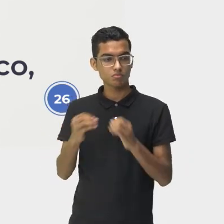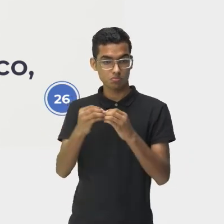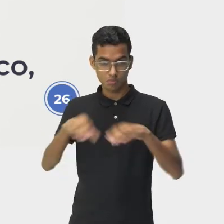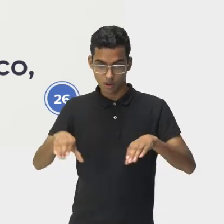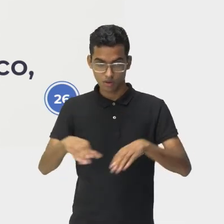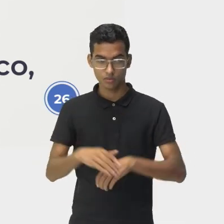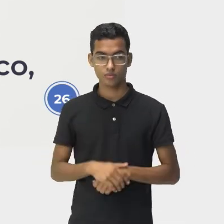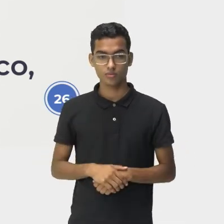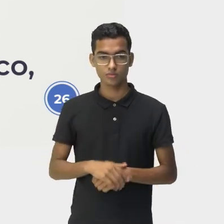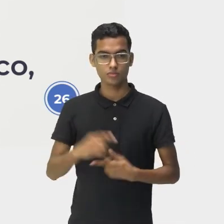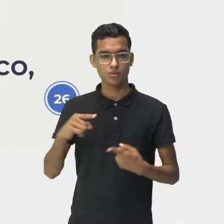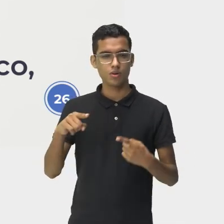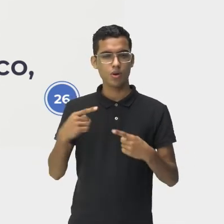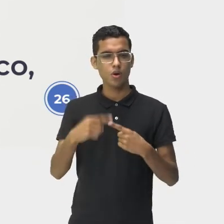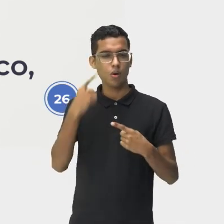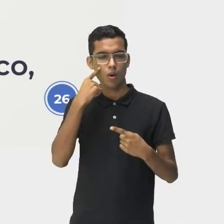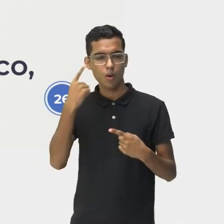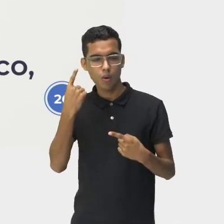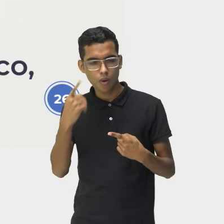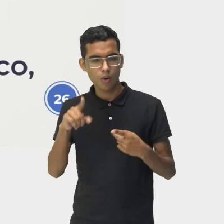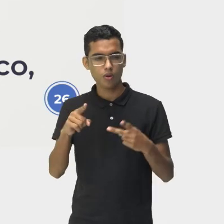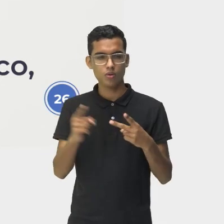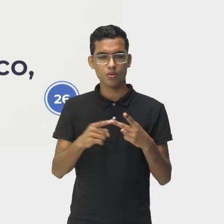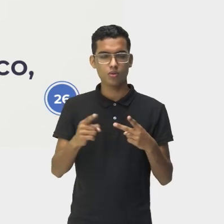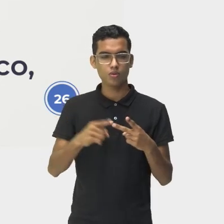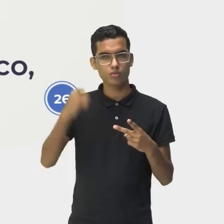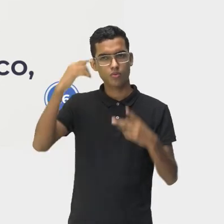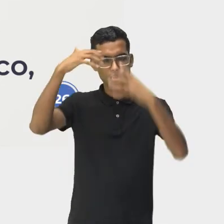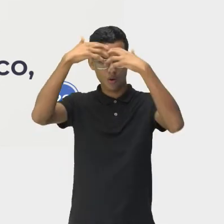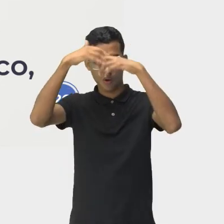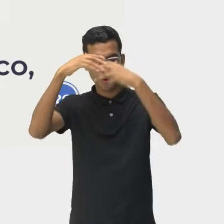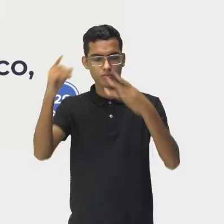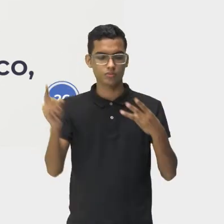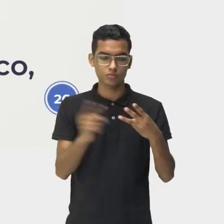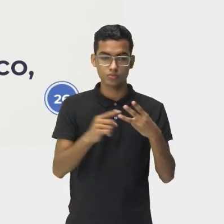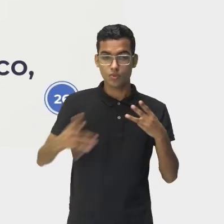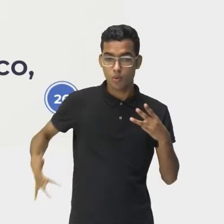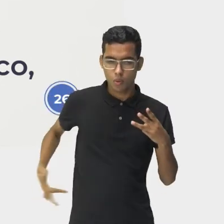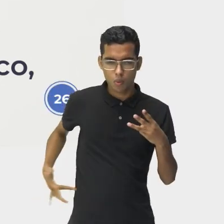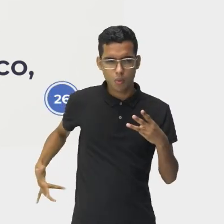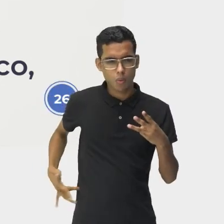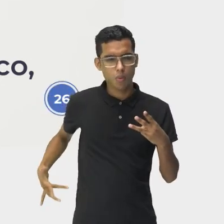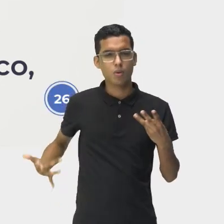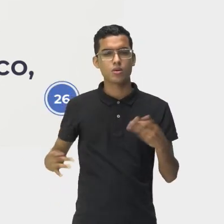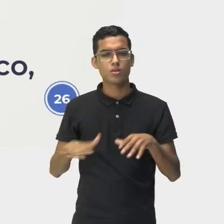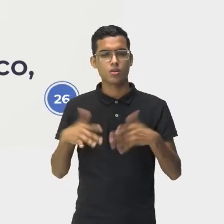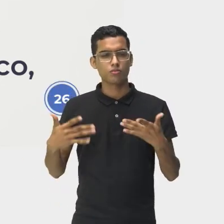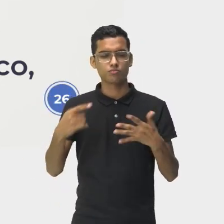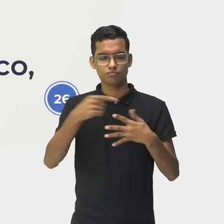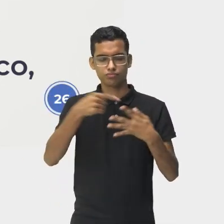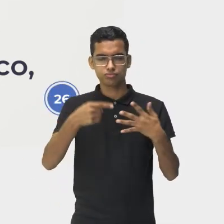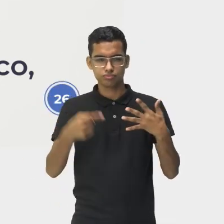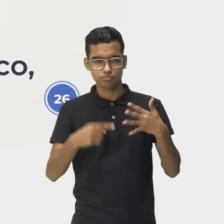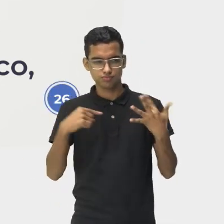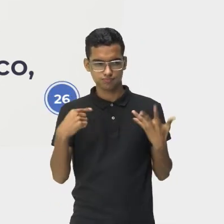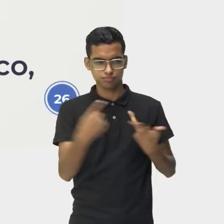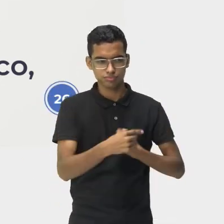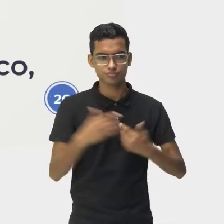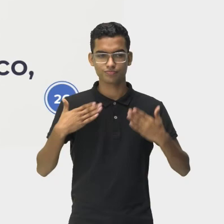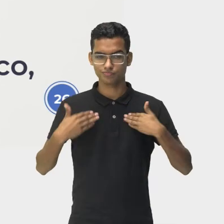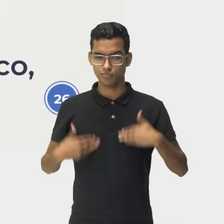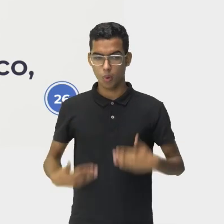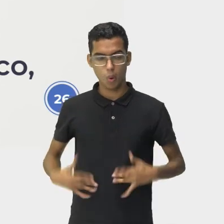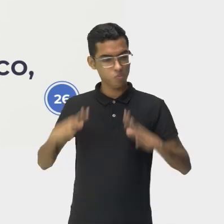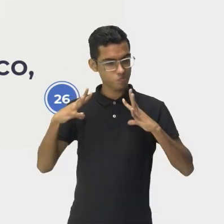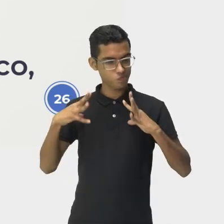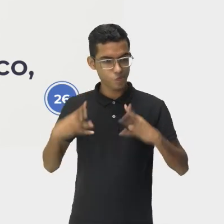cérebro, os rins, tá certo? Então, afeta de uma forma geral o nosso corpo, tá bom? E a gente